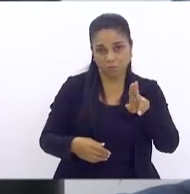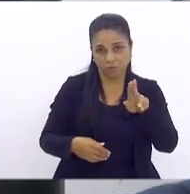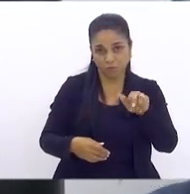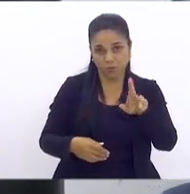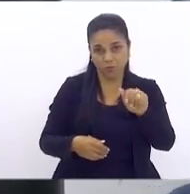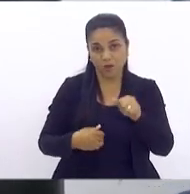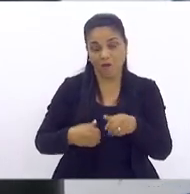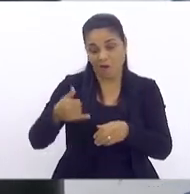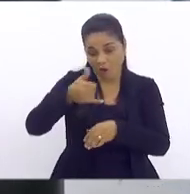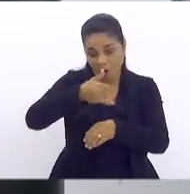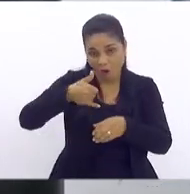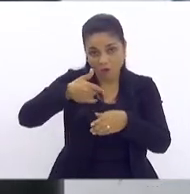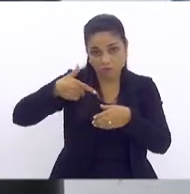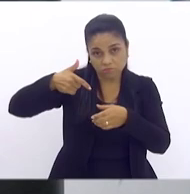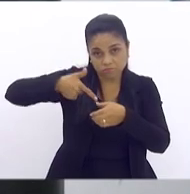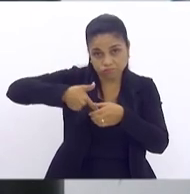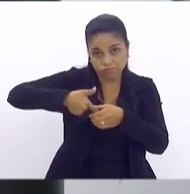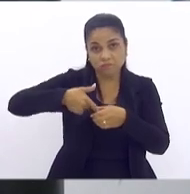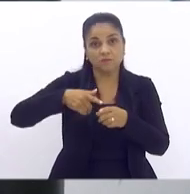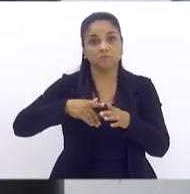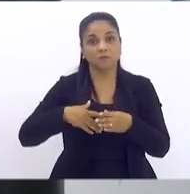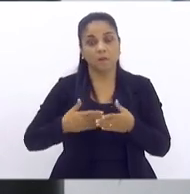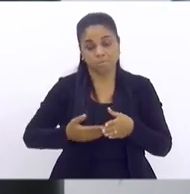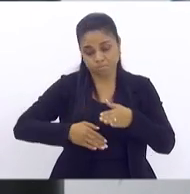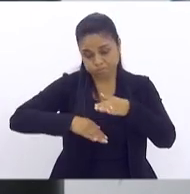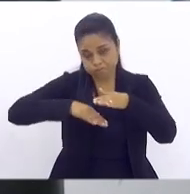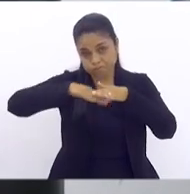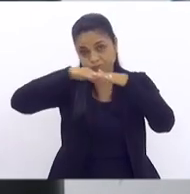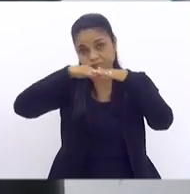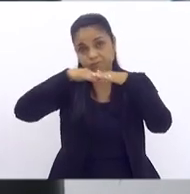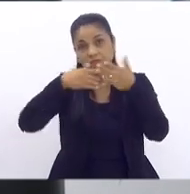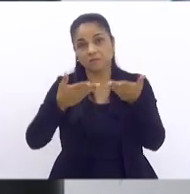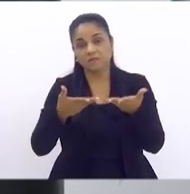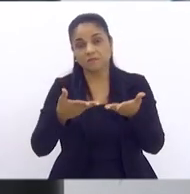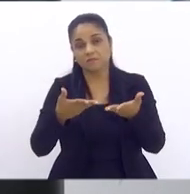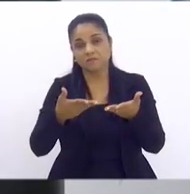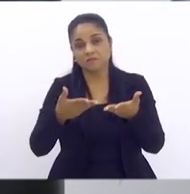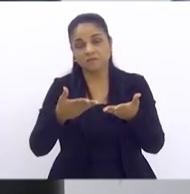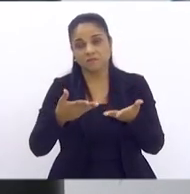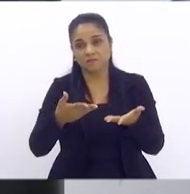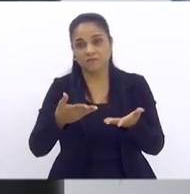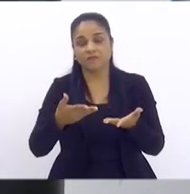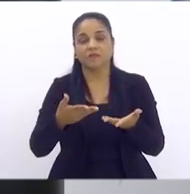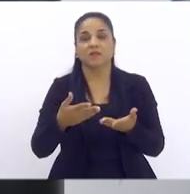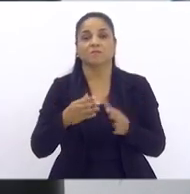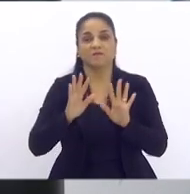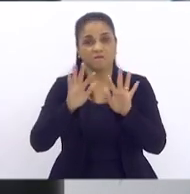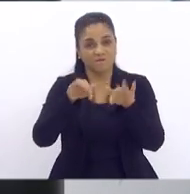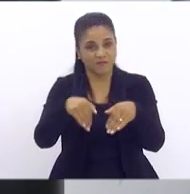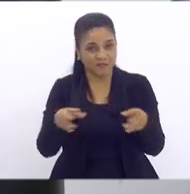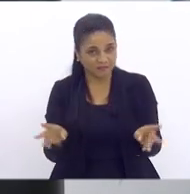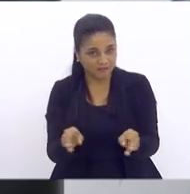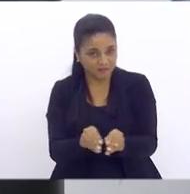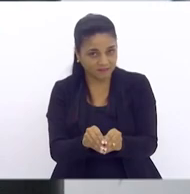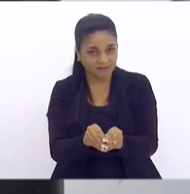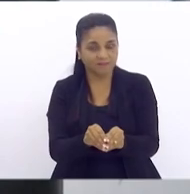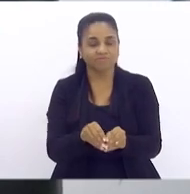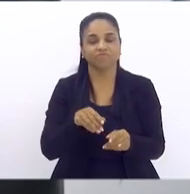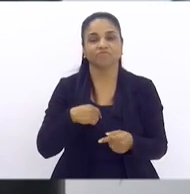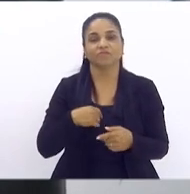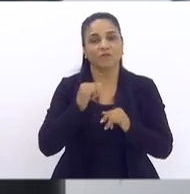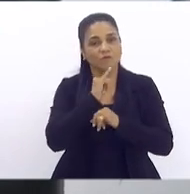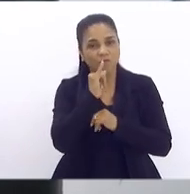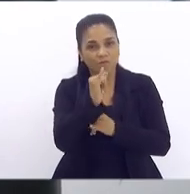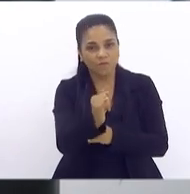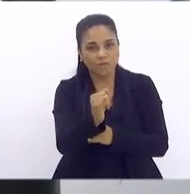do trajetório. Aí colocou a questão do INEA, e aí, para poder terminar, uma questão interessante,